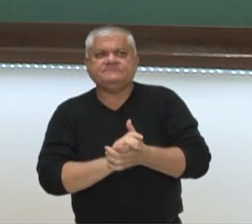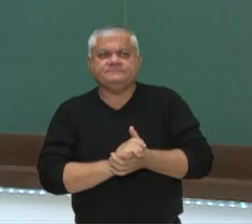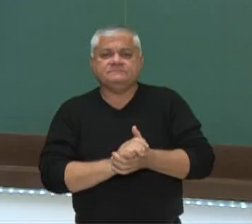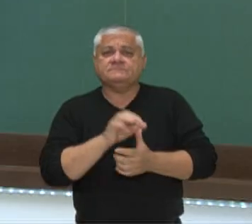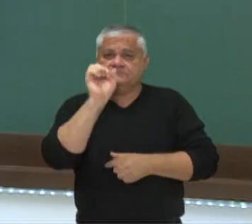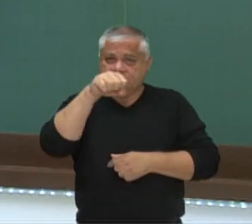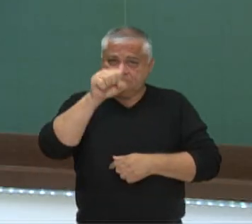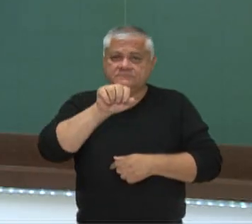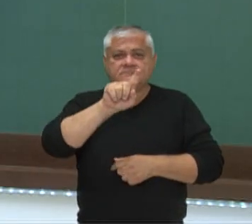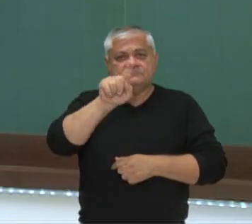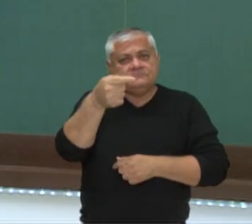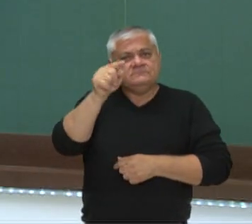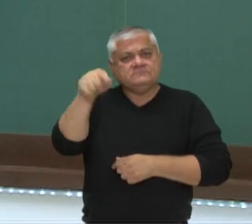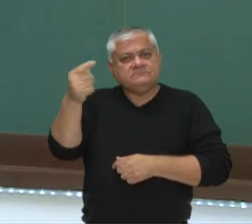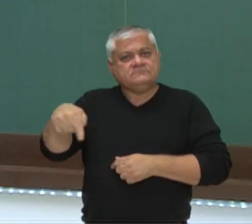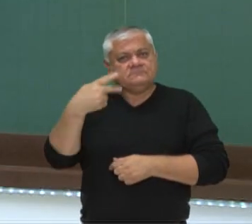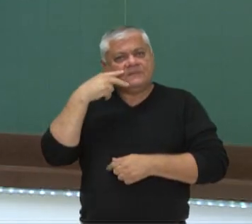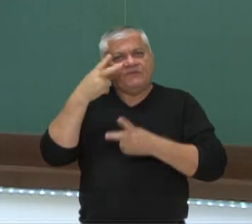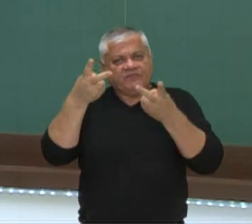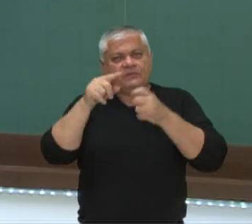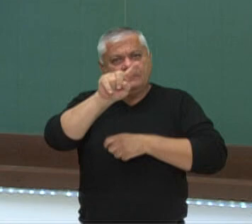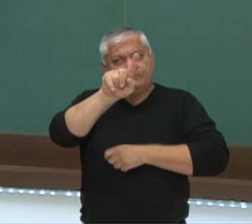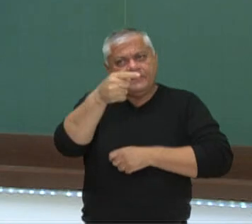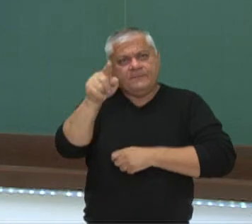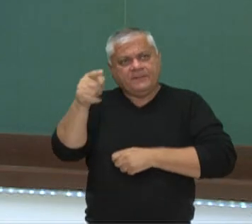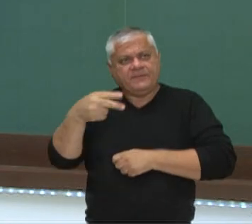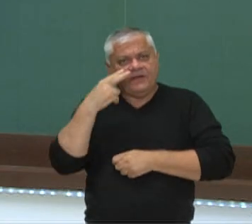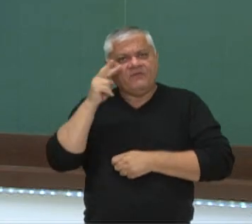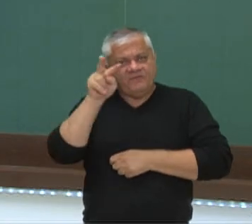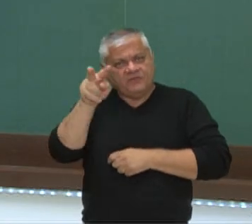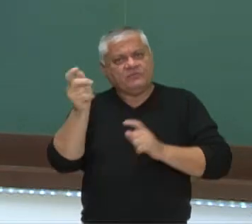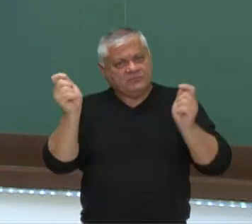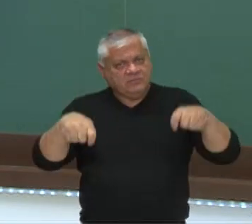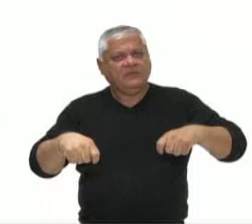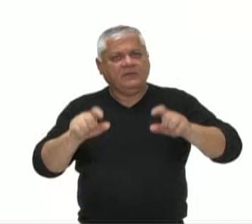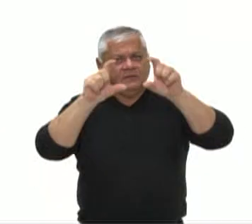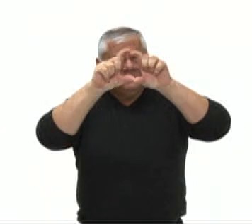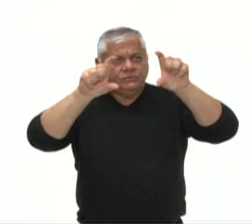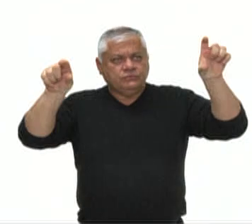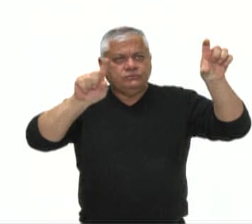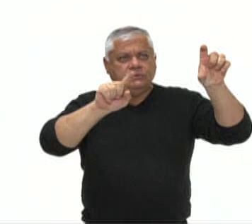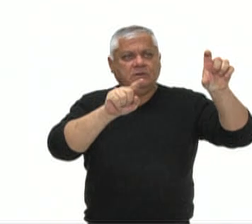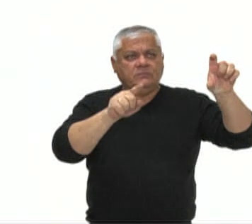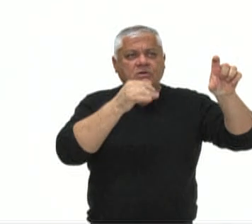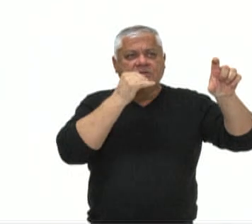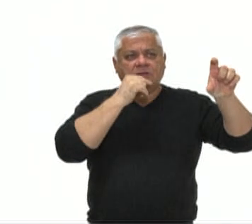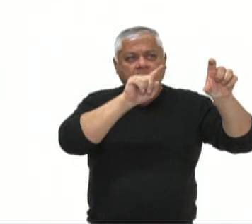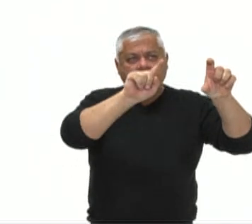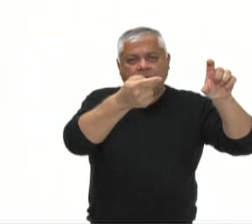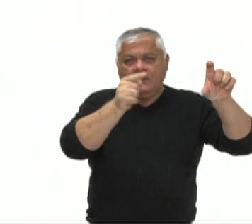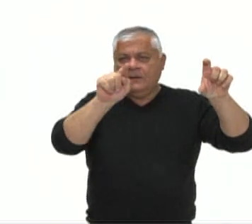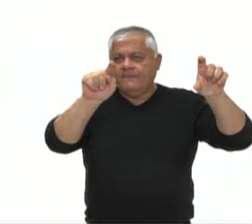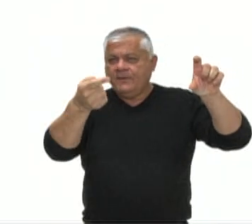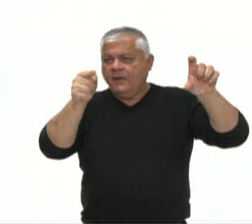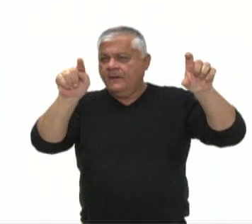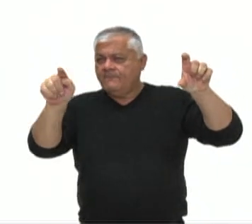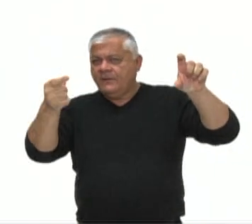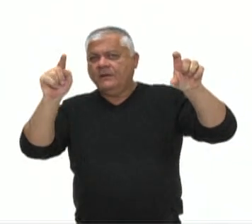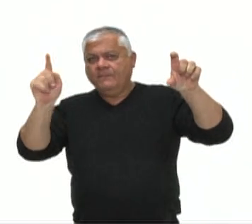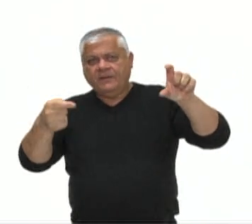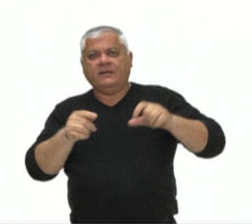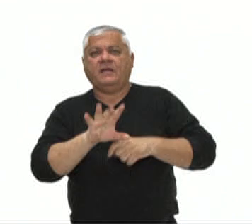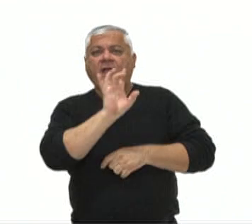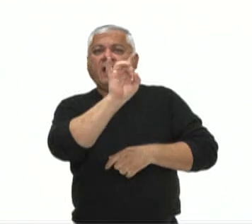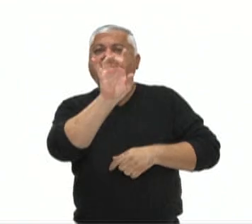Sim, por vírgulas, né? É visível aqui. Nós temos as vírgulas separando cada oração. Isso mostra que